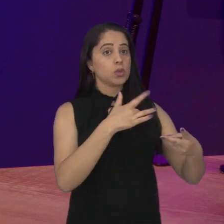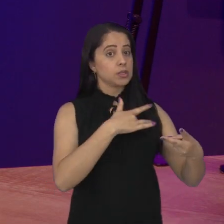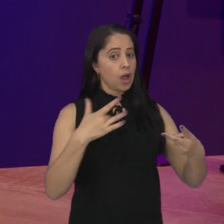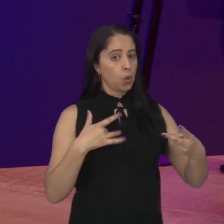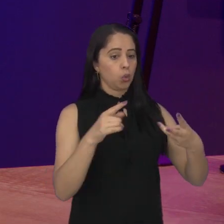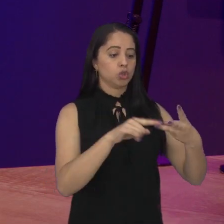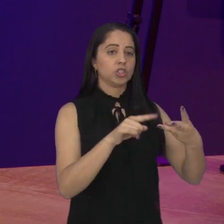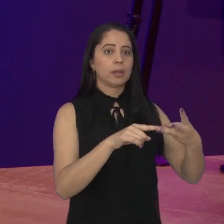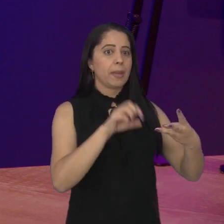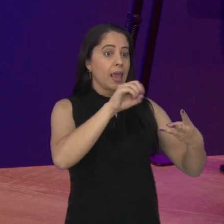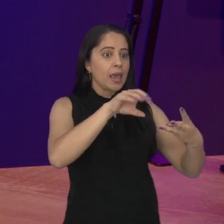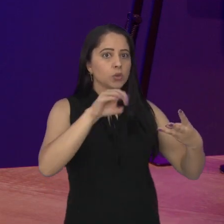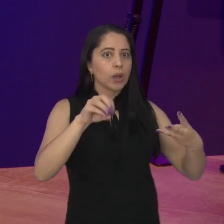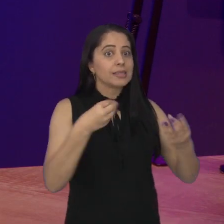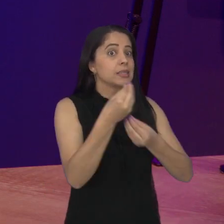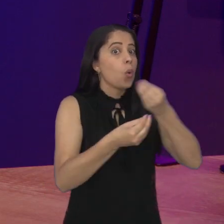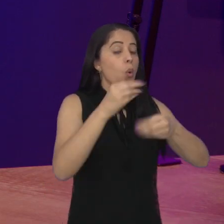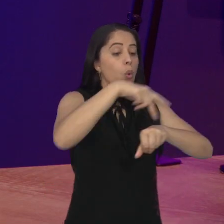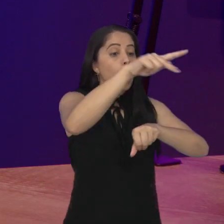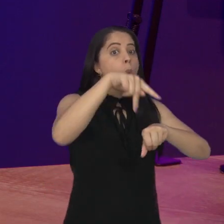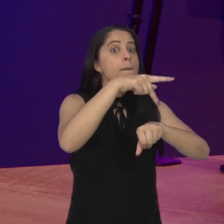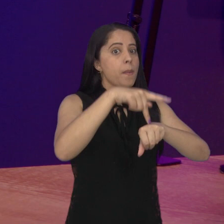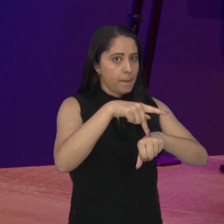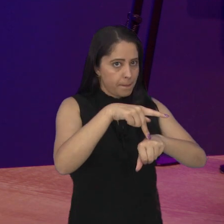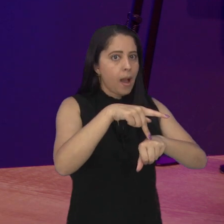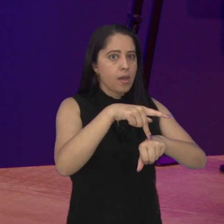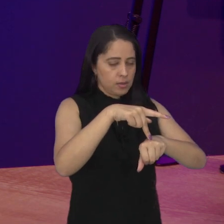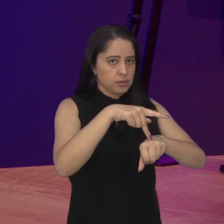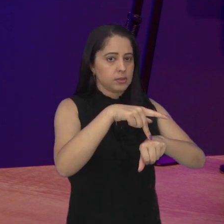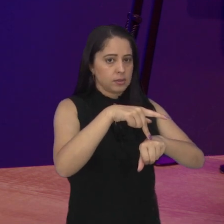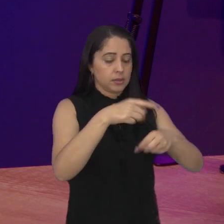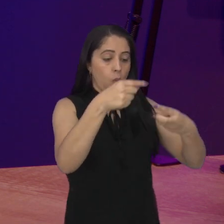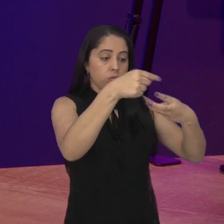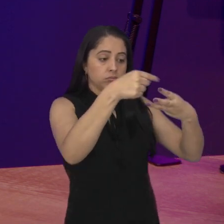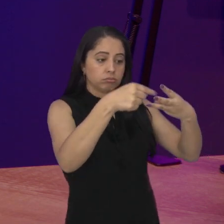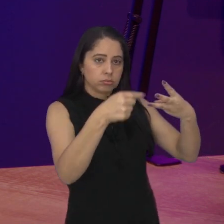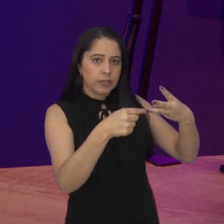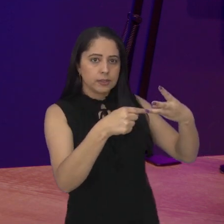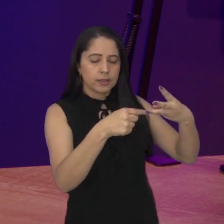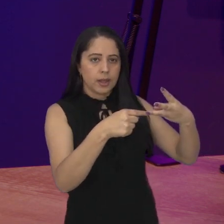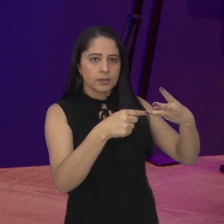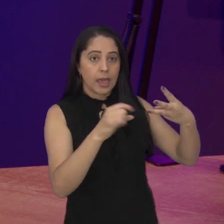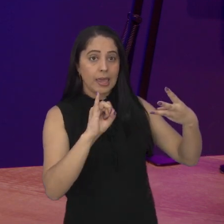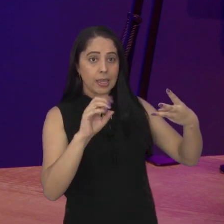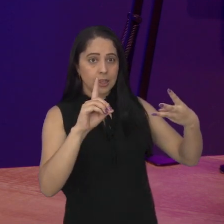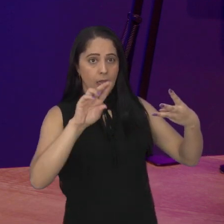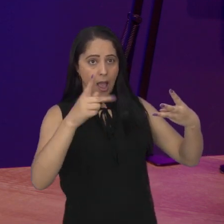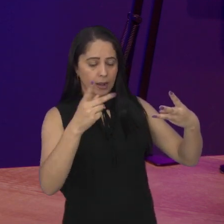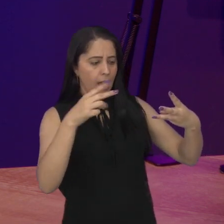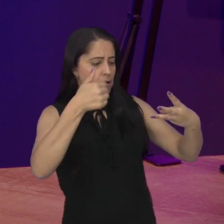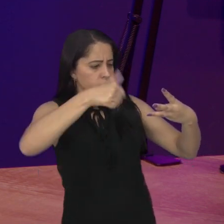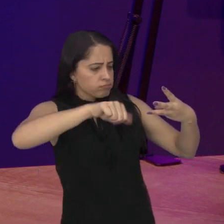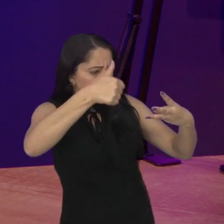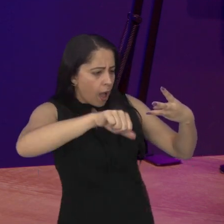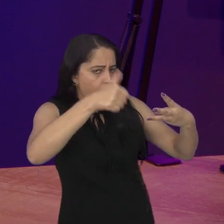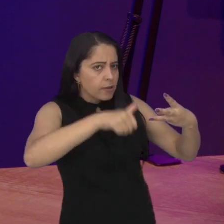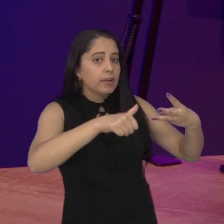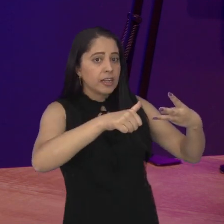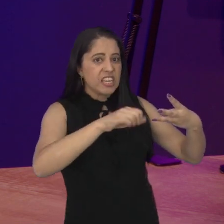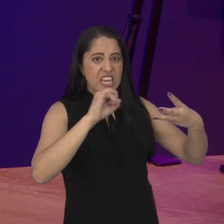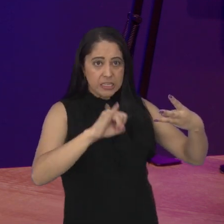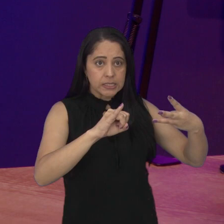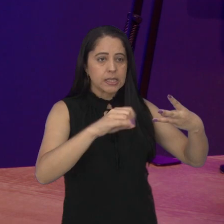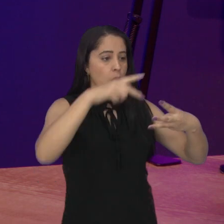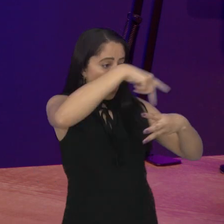na saúde e na educação de um país. Então a gente tem esses 3, né, pontos que são avaliados. Então se o país